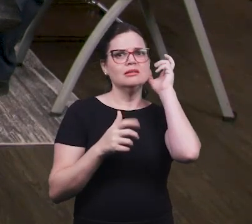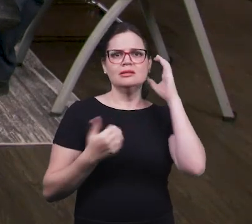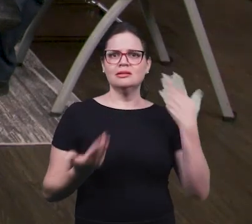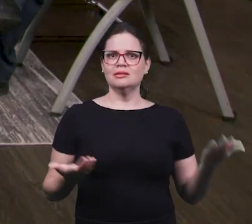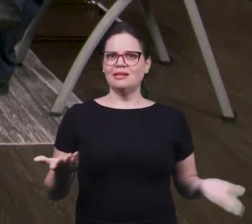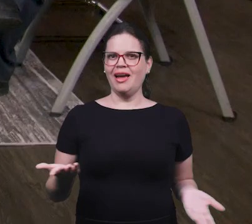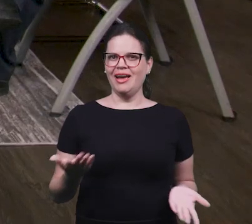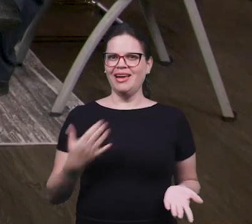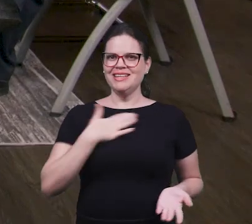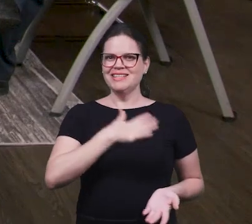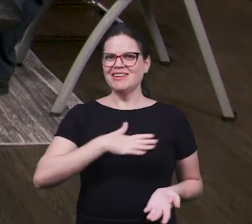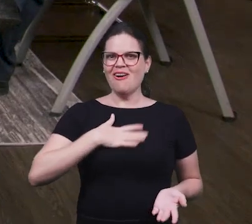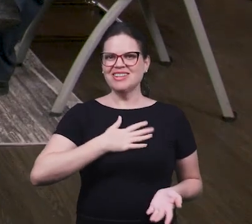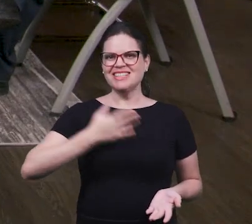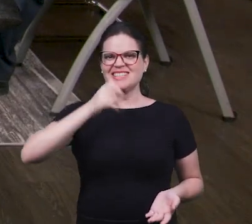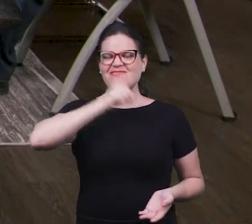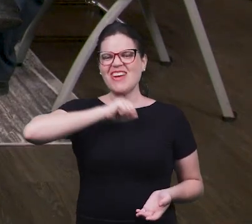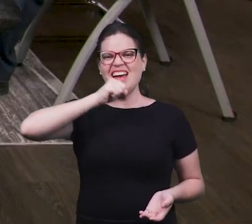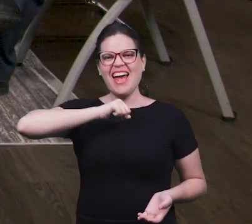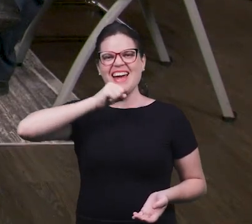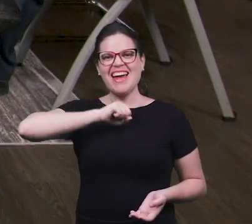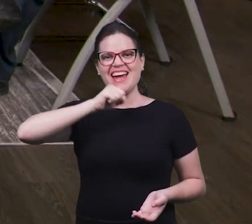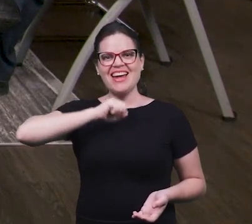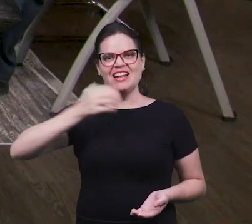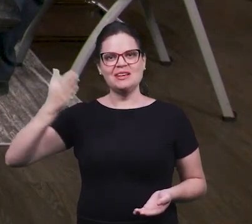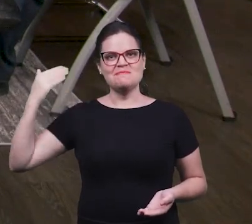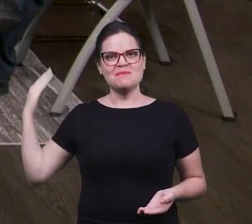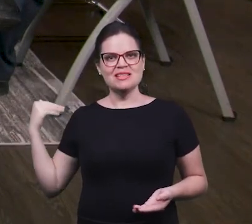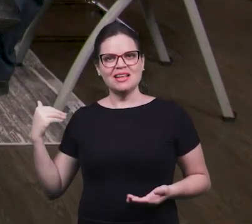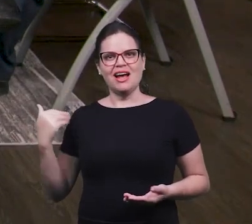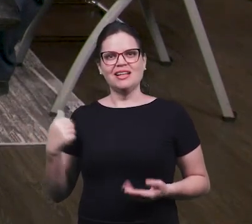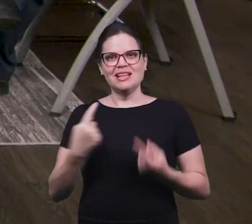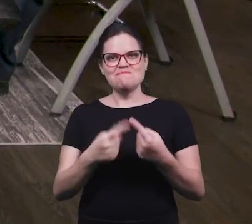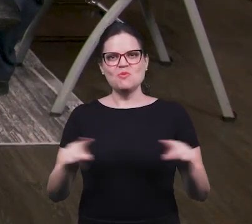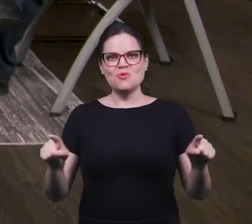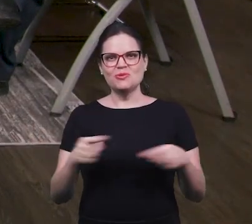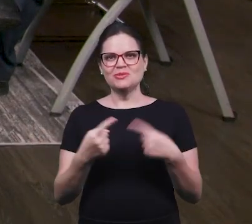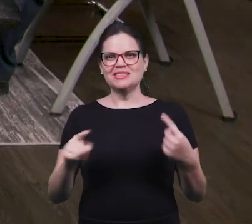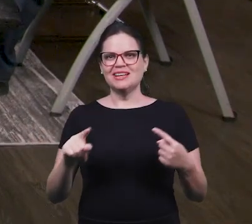de raiz, né, de Zeca Tatu.